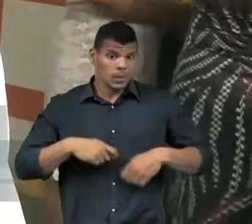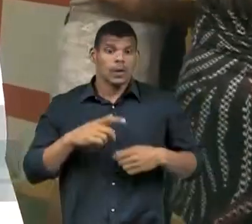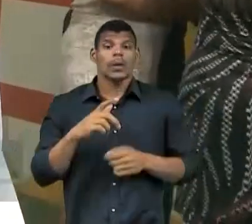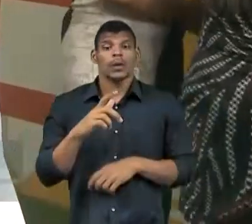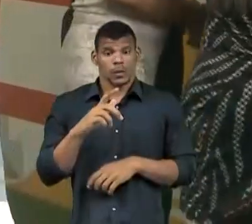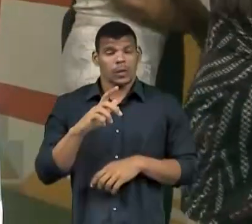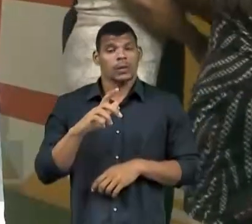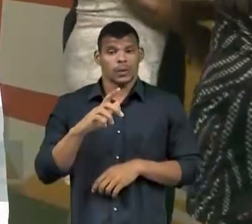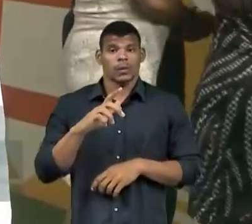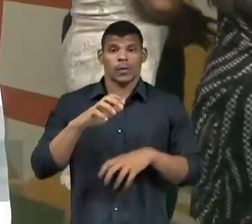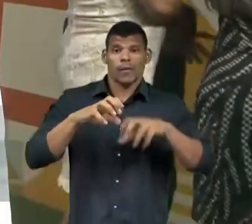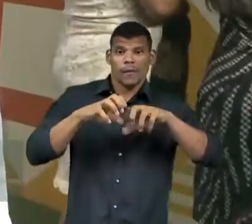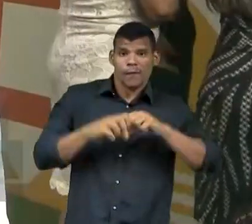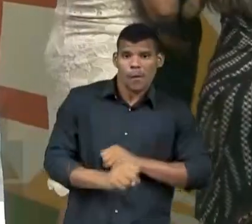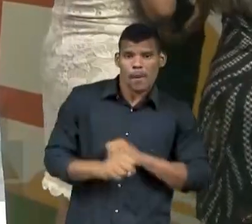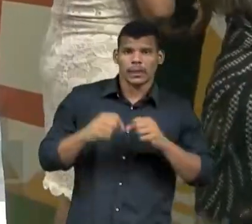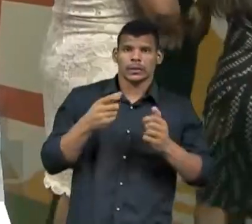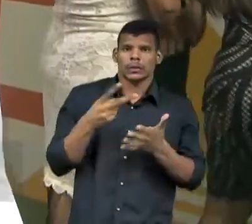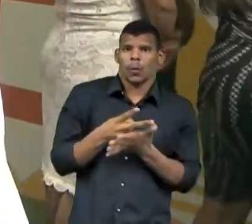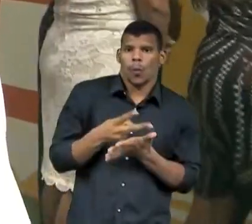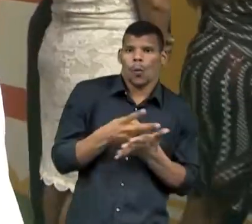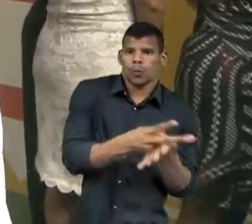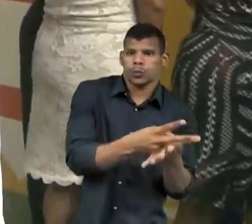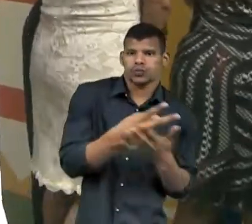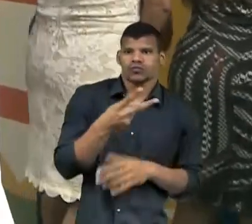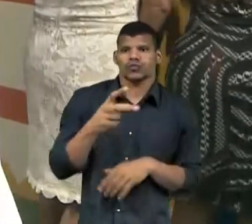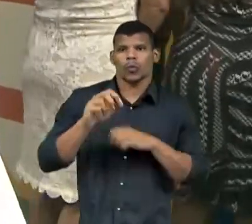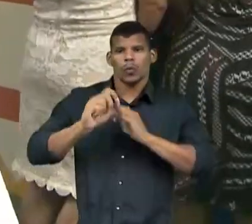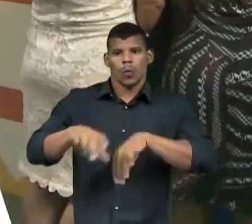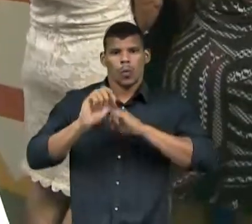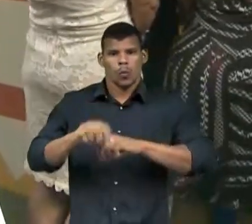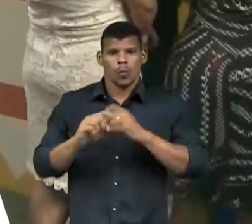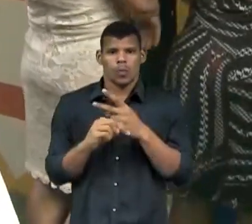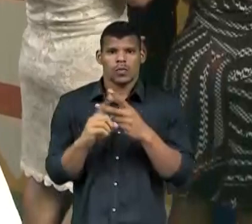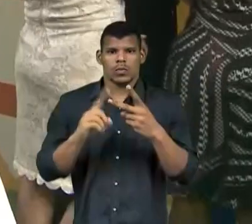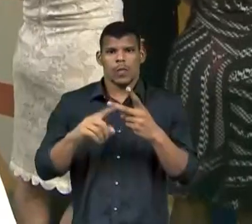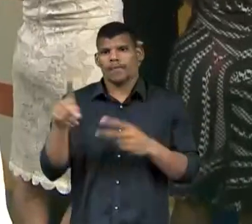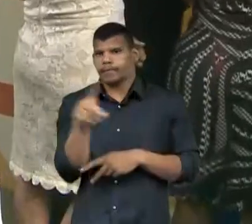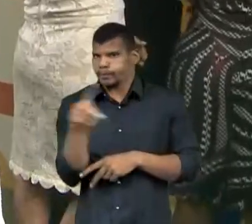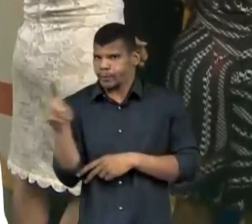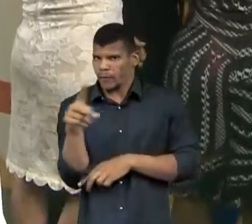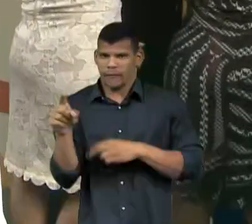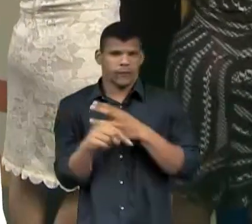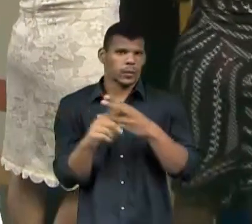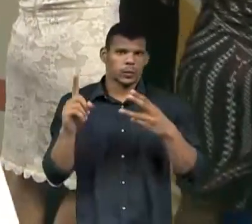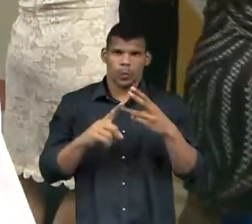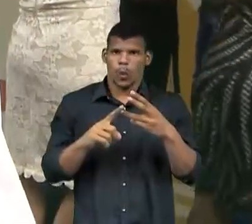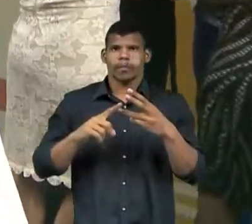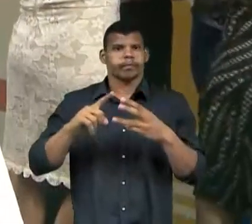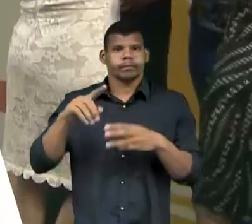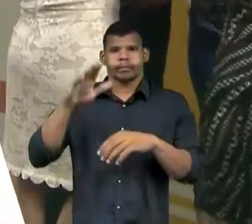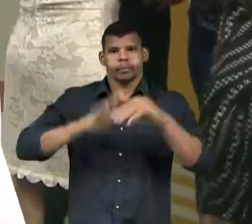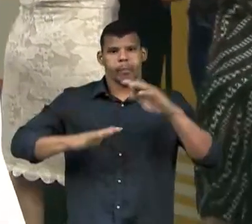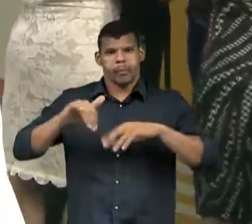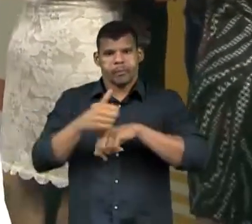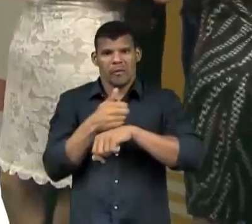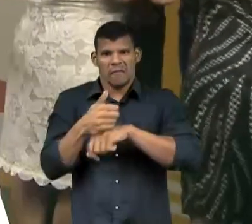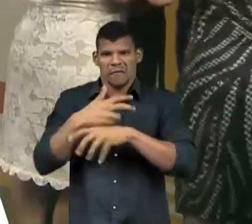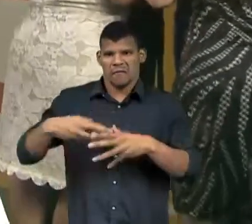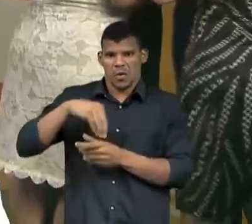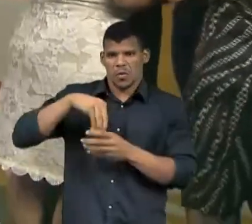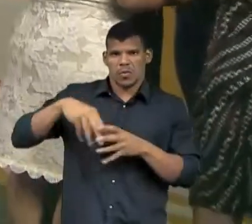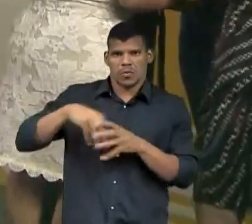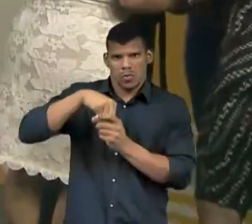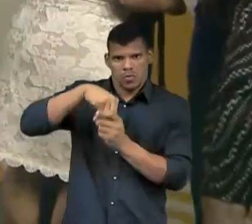formação continuada dos educadores e de todos os profissionais em geral que trabalham a melhor educação do país, que é a